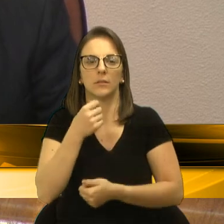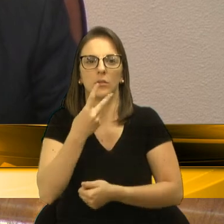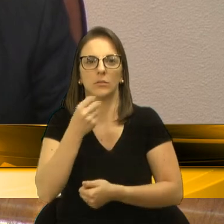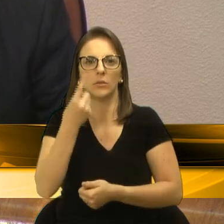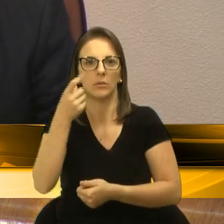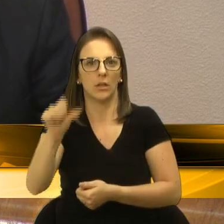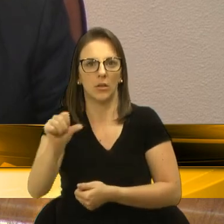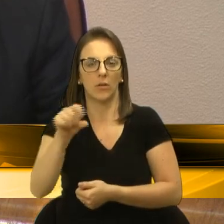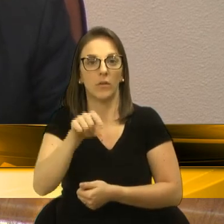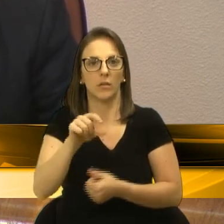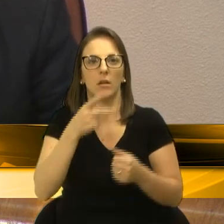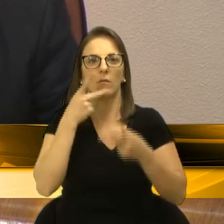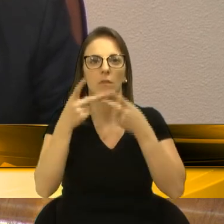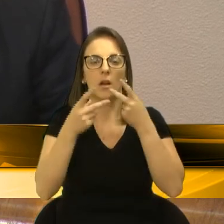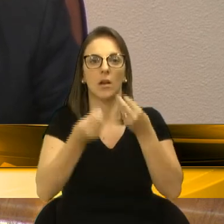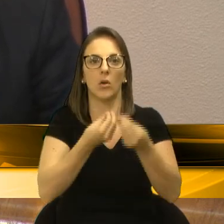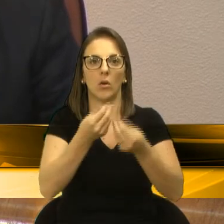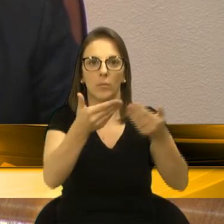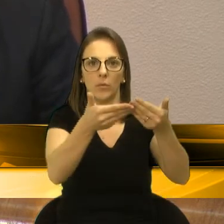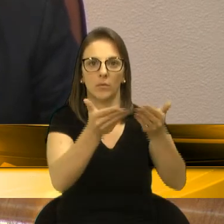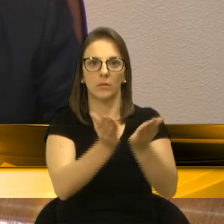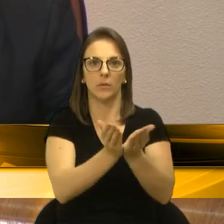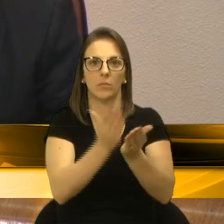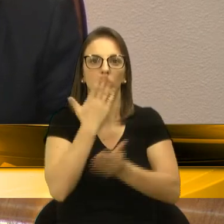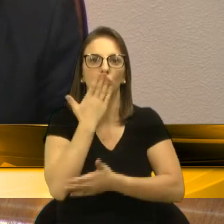comissão processante.